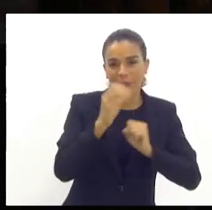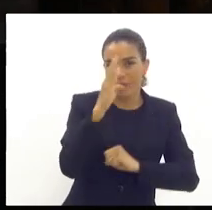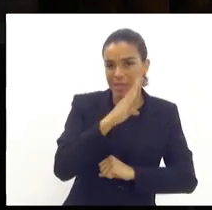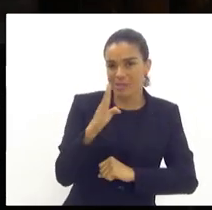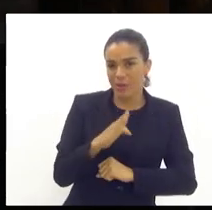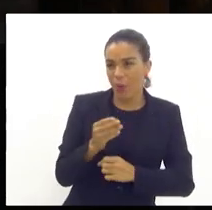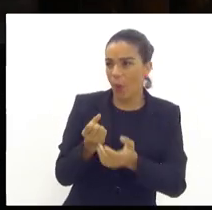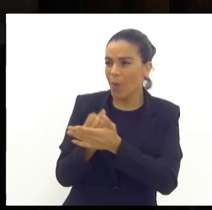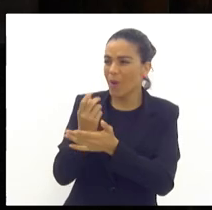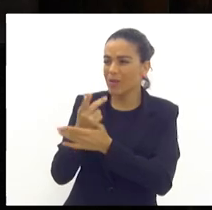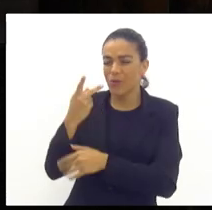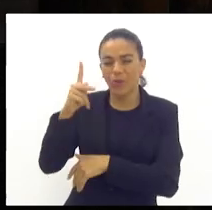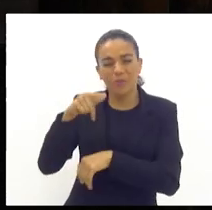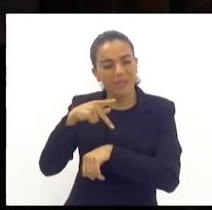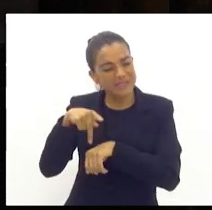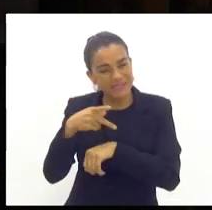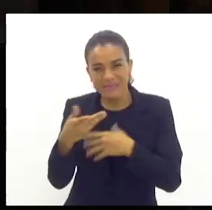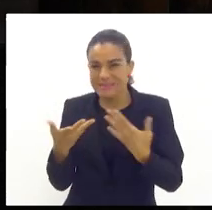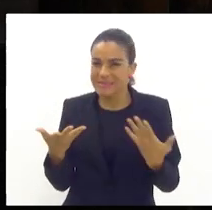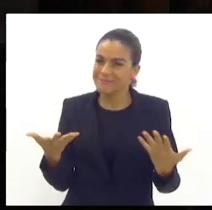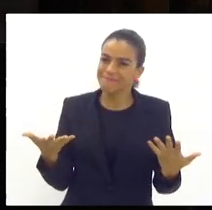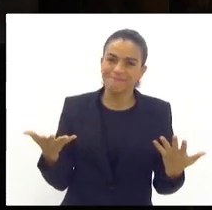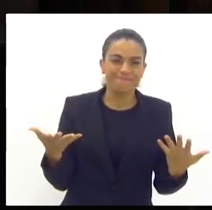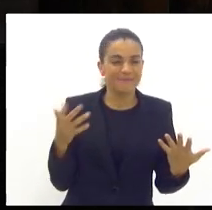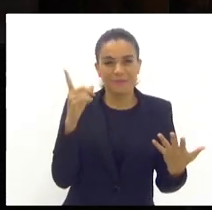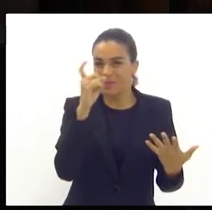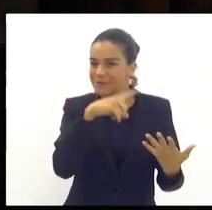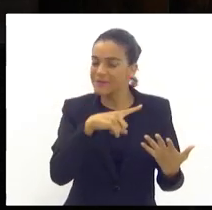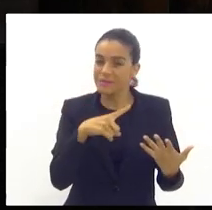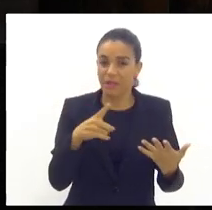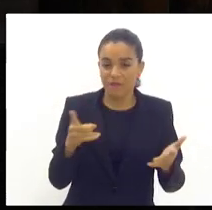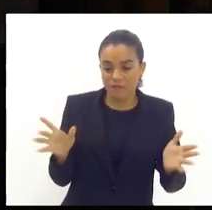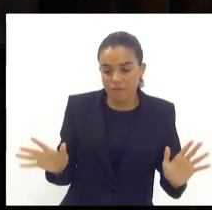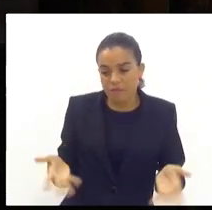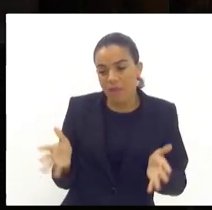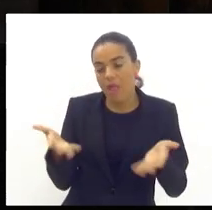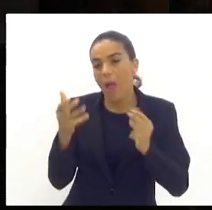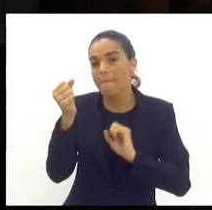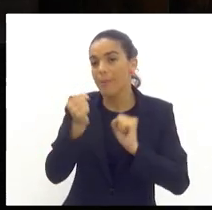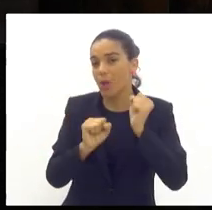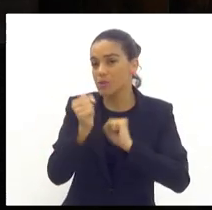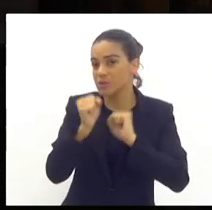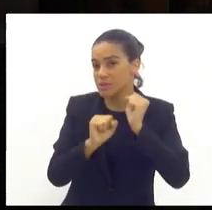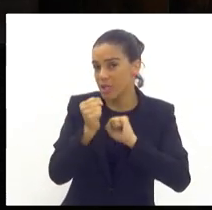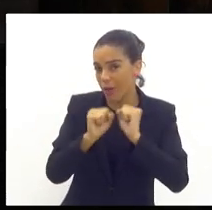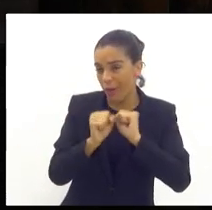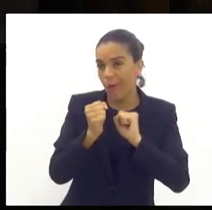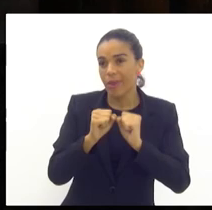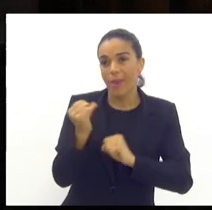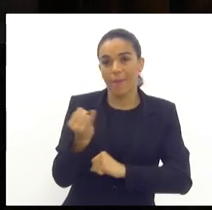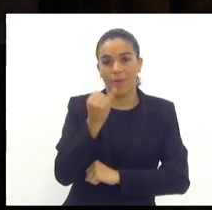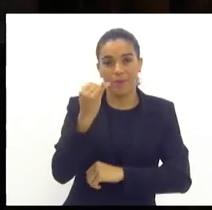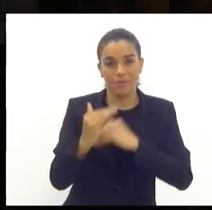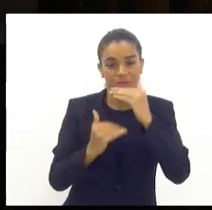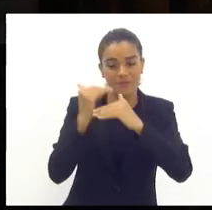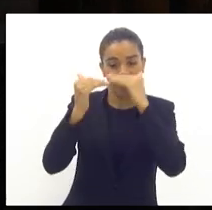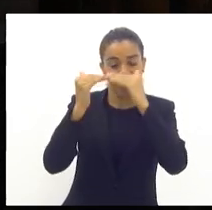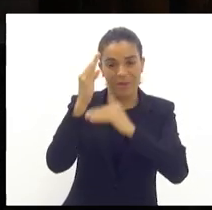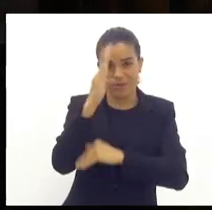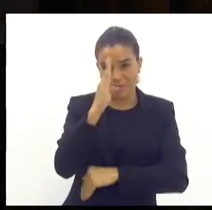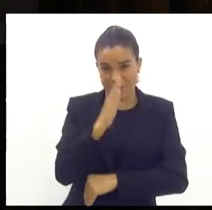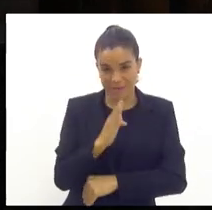muito difícil. Ao invés de incentivar a produção desses produtos que a gente entende que são importantes para o desenvolvimento do